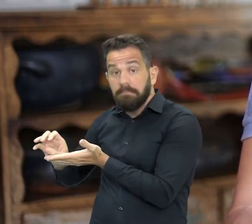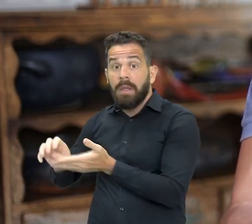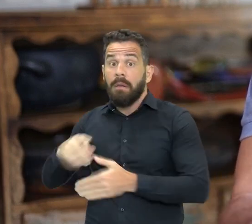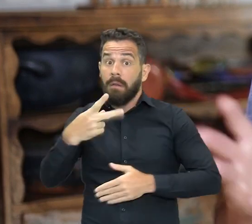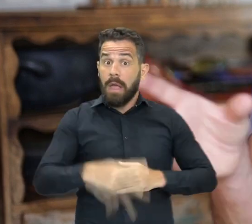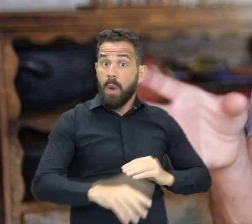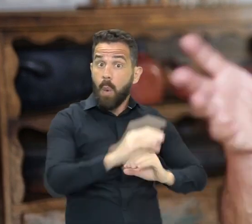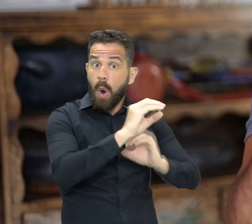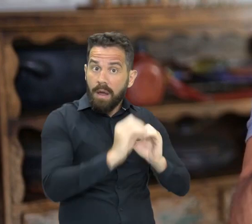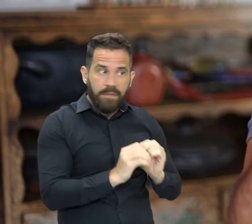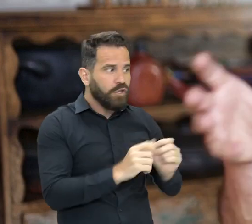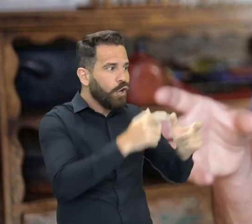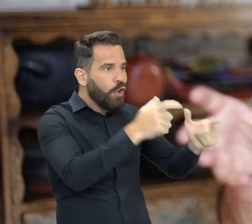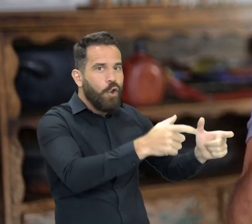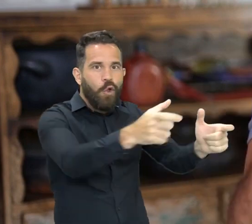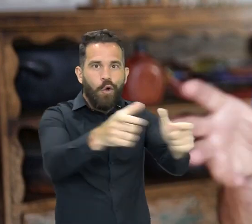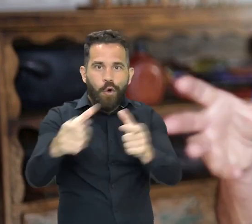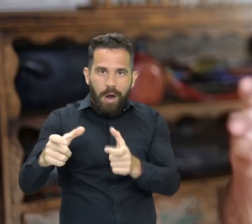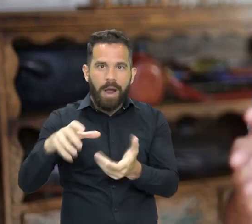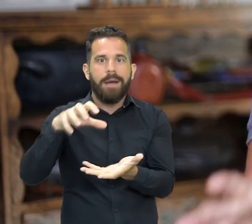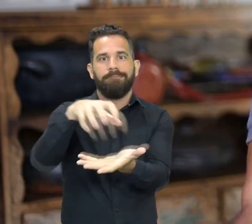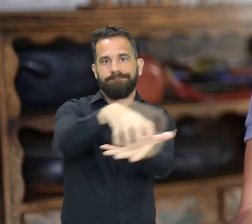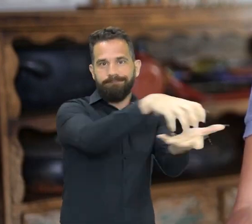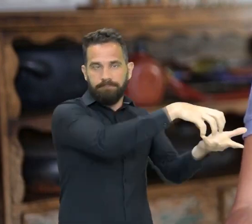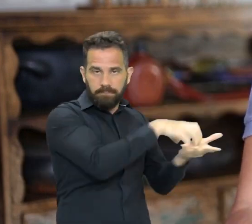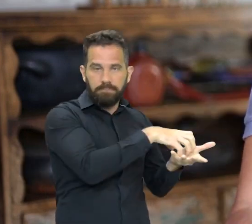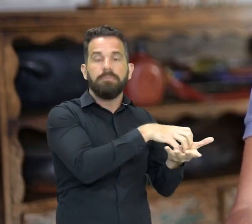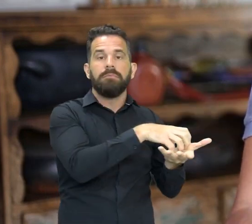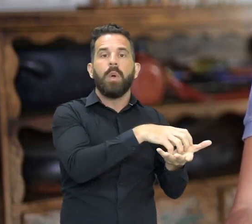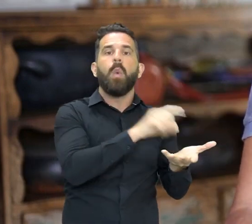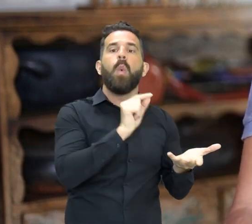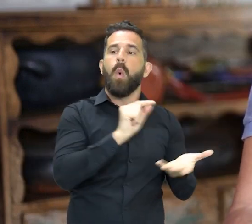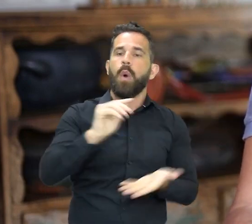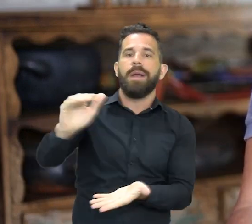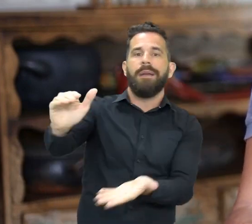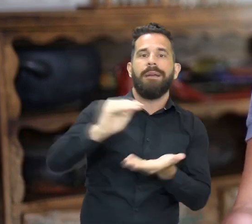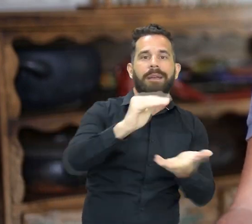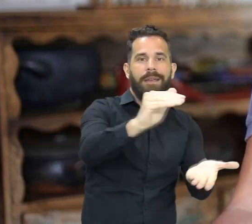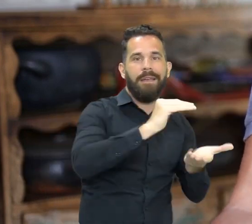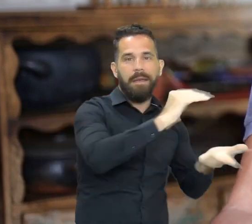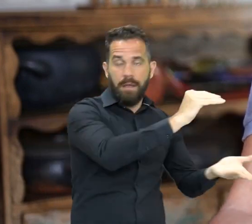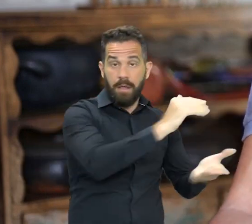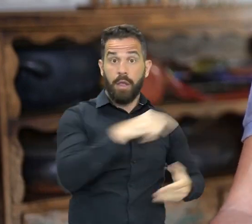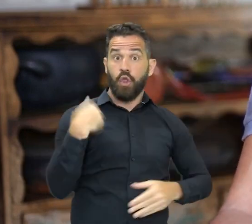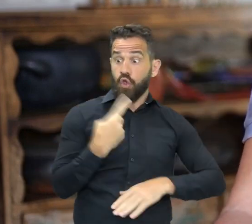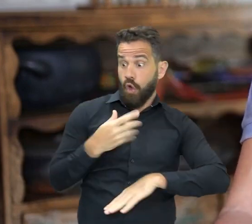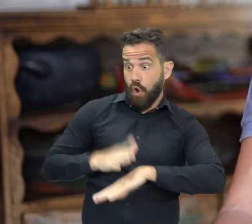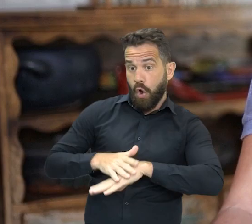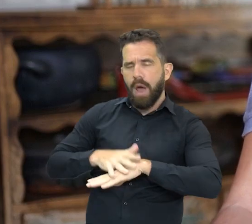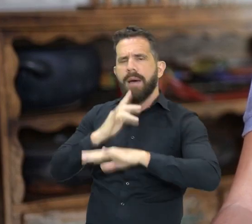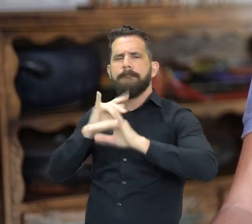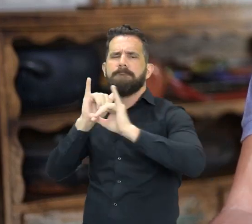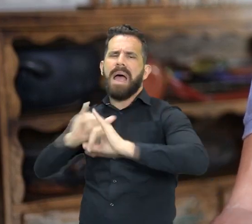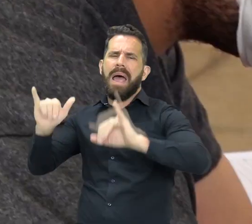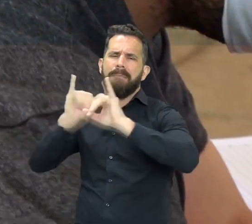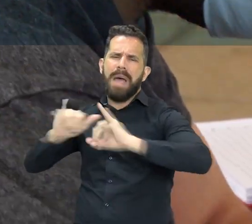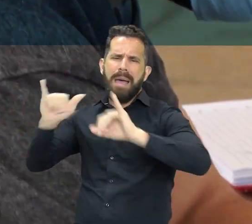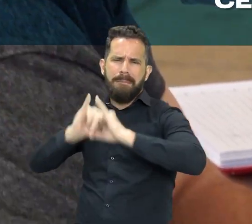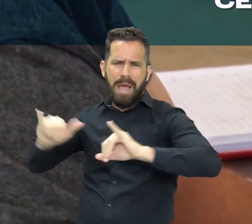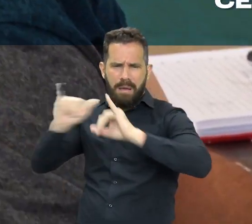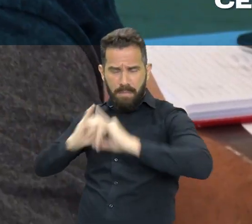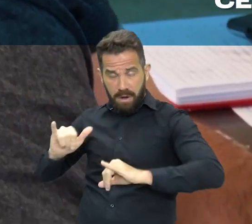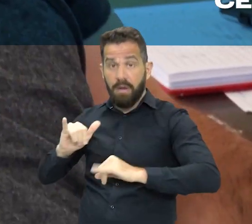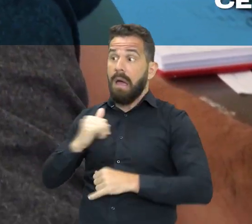universidade instalou pontos de arrecadação e a gente fazia essas campanhas,